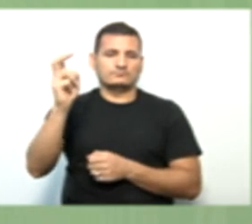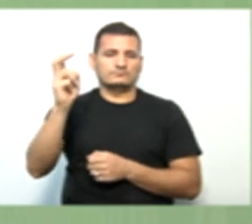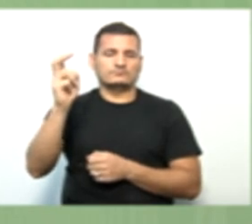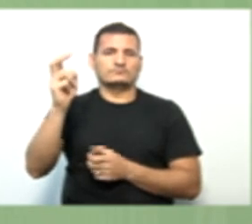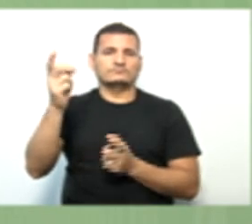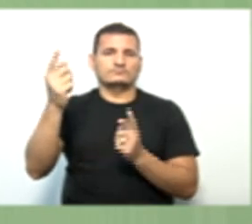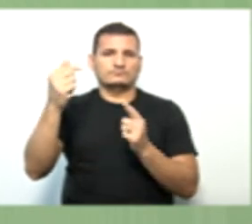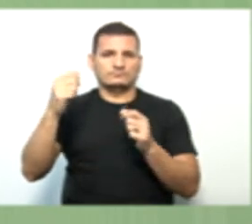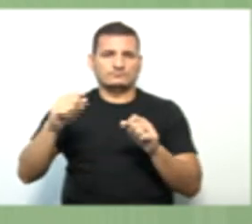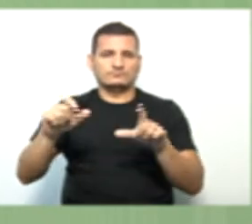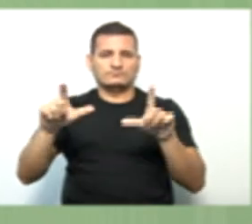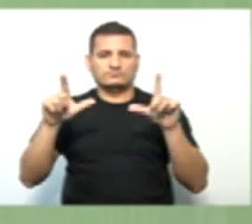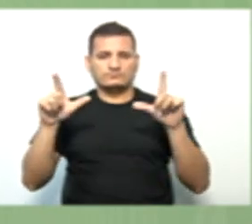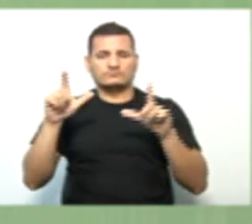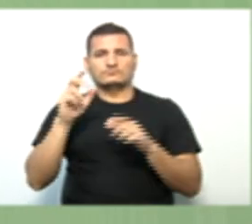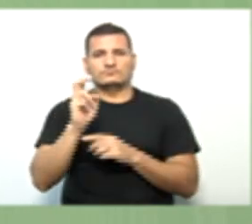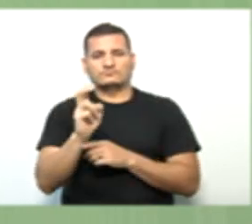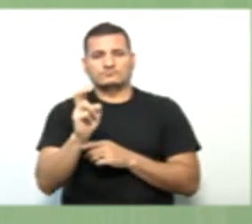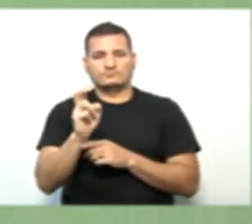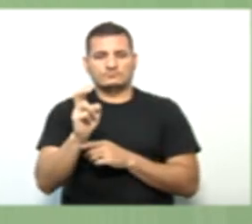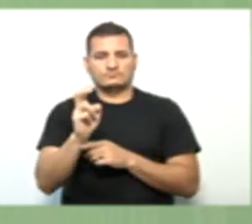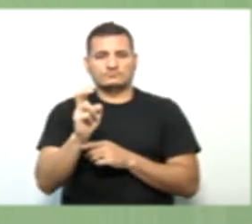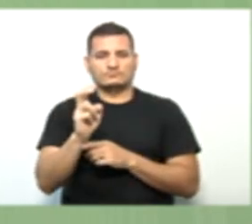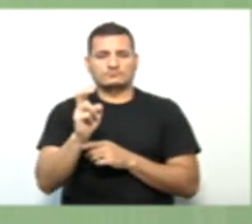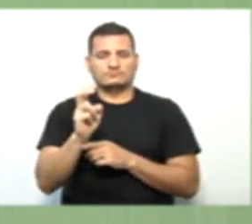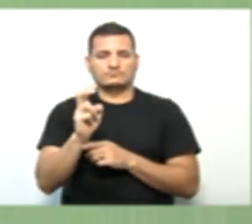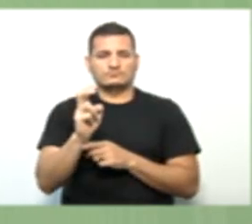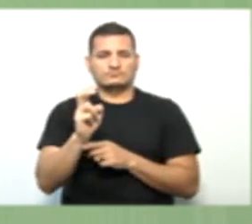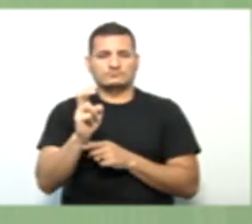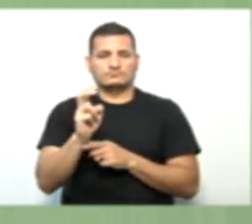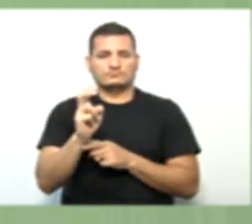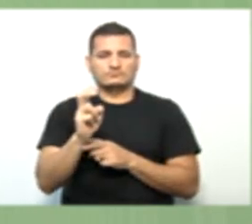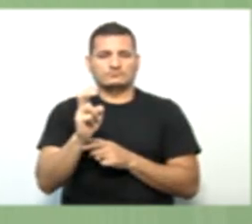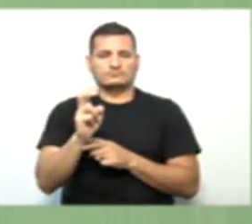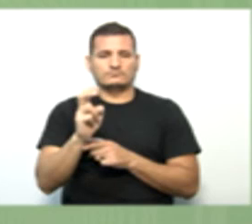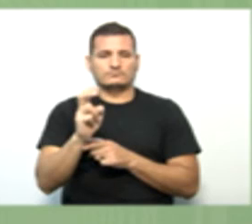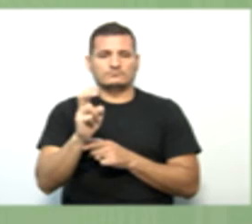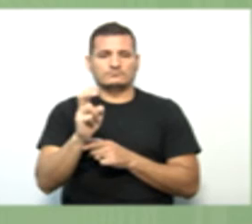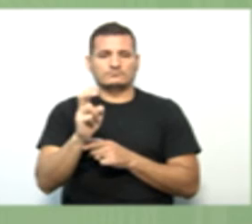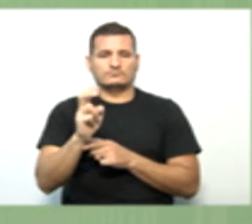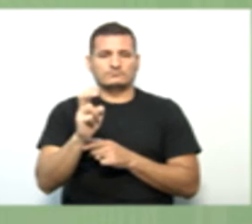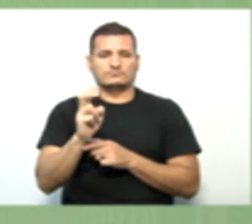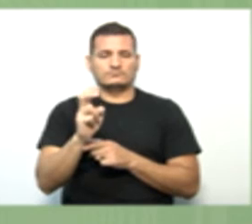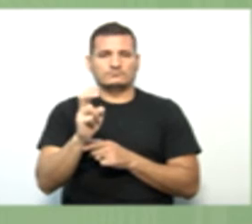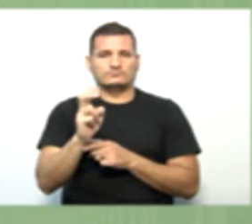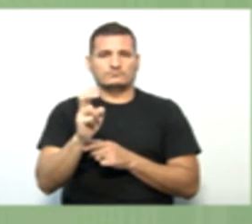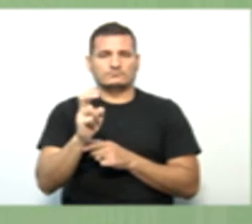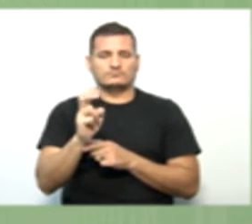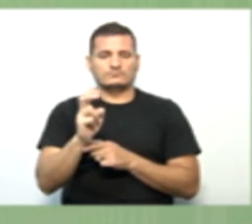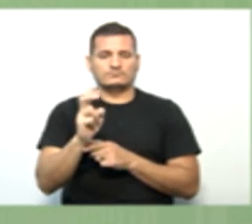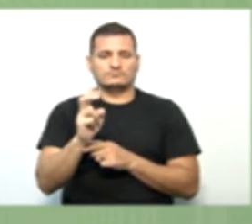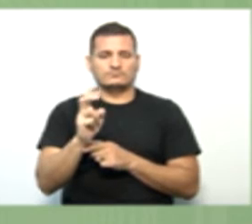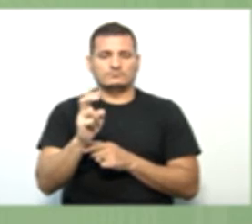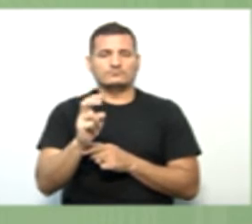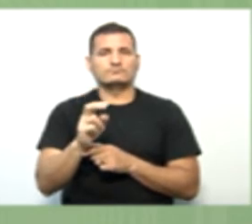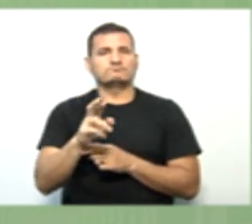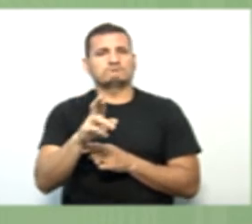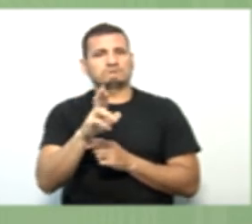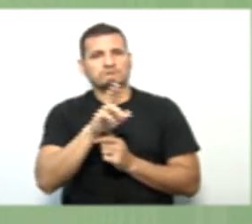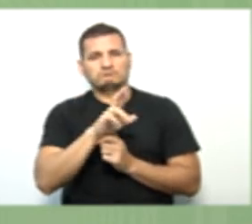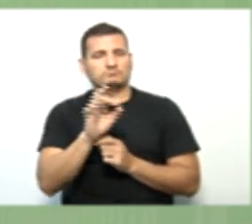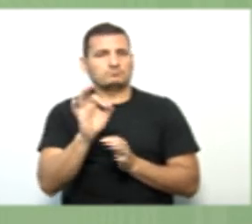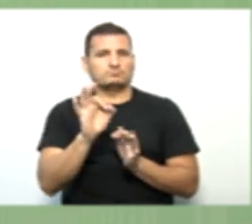imprime o 5 aqui dentro da função. E não retorna nenhum valor para o programa